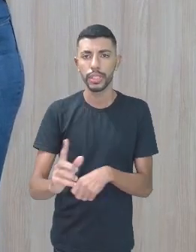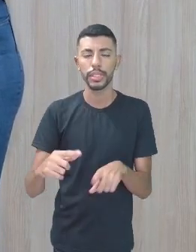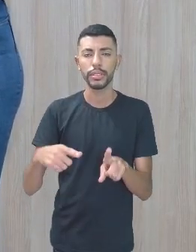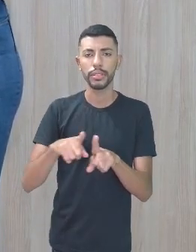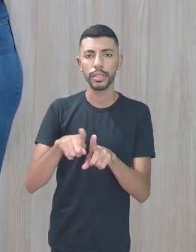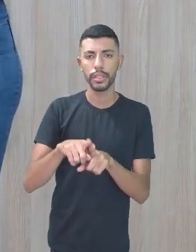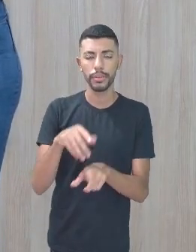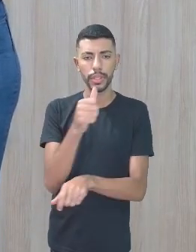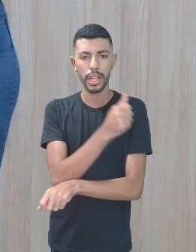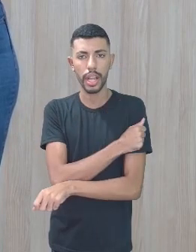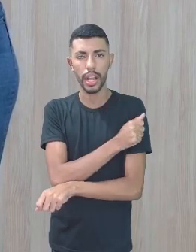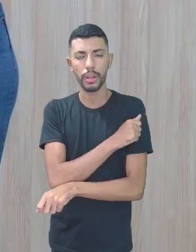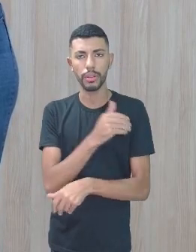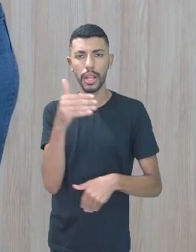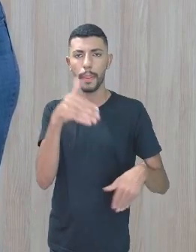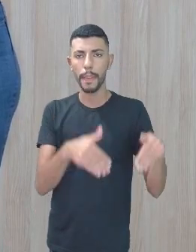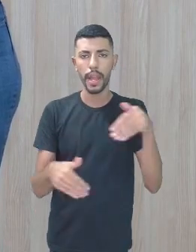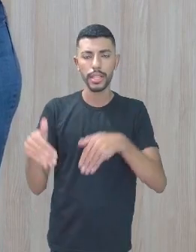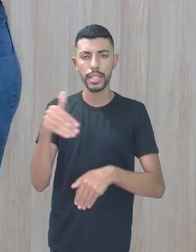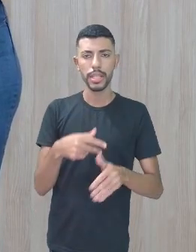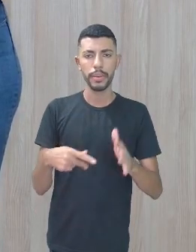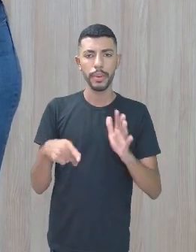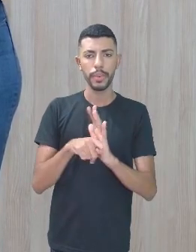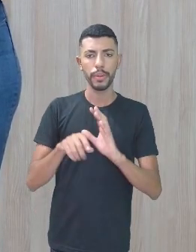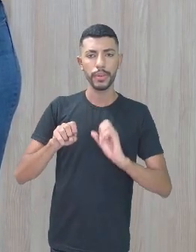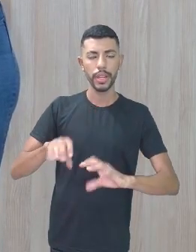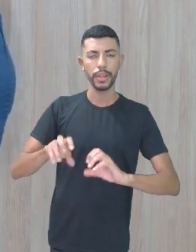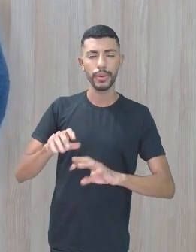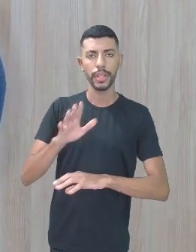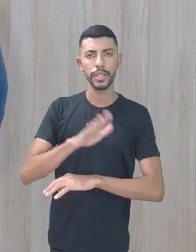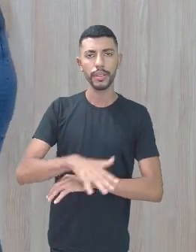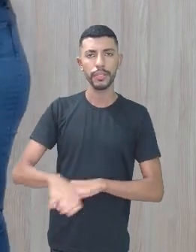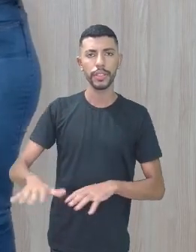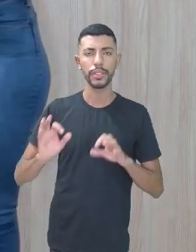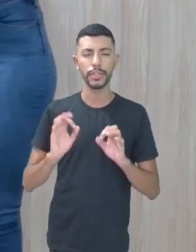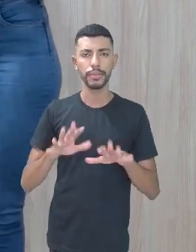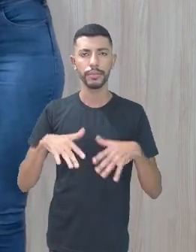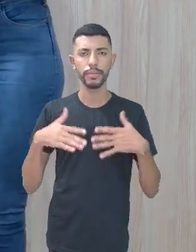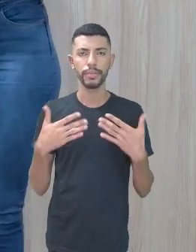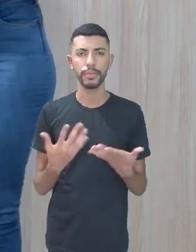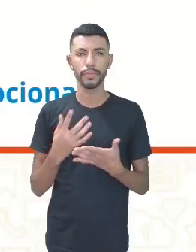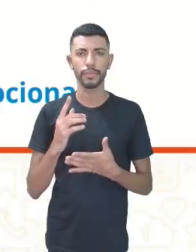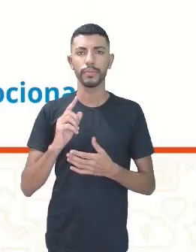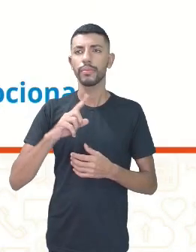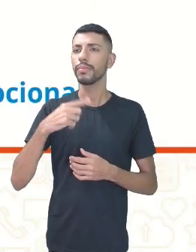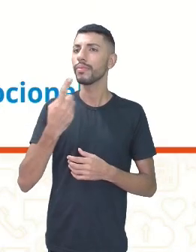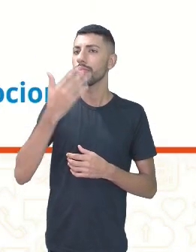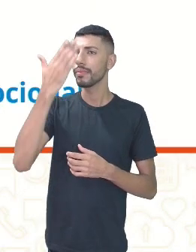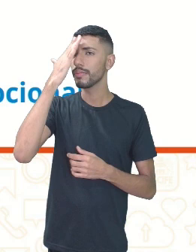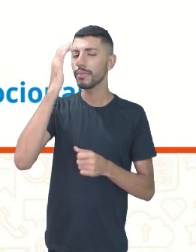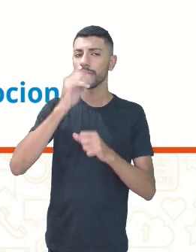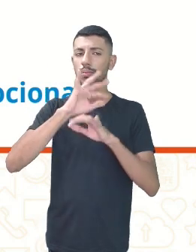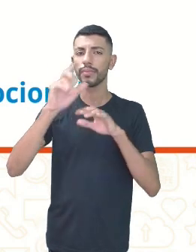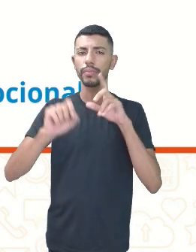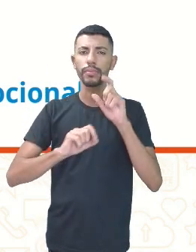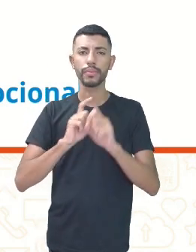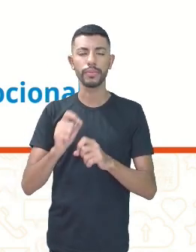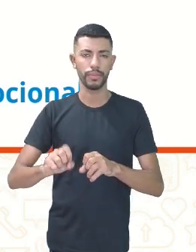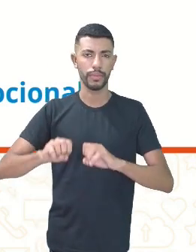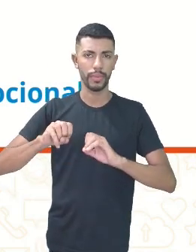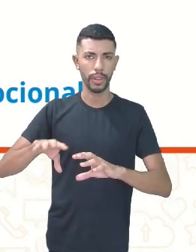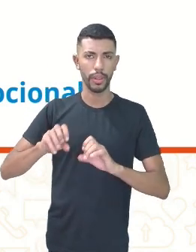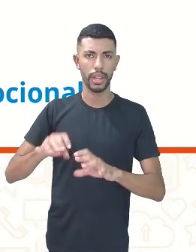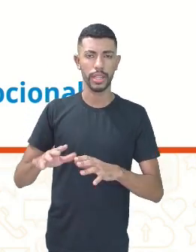estudante que frequenta, que faz parte da educação infantil. Então, a gente entende que tanto na educação